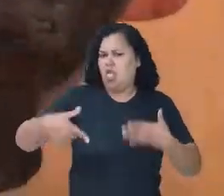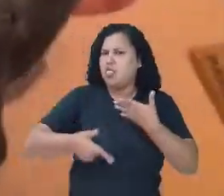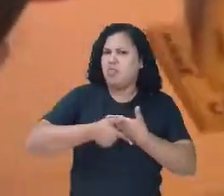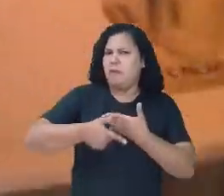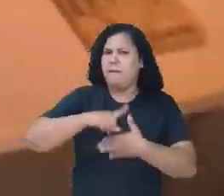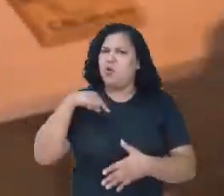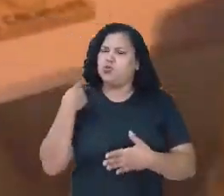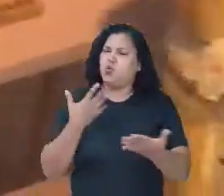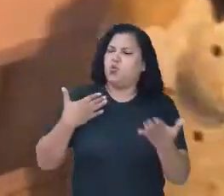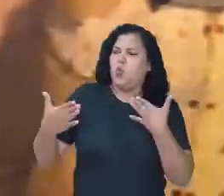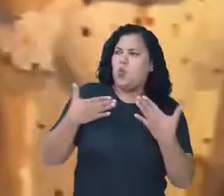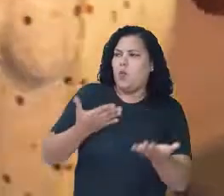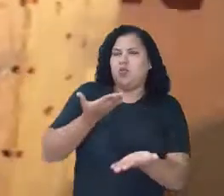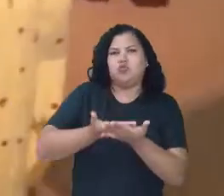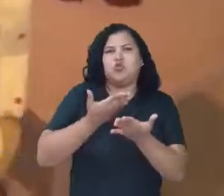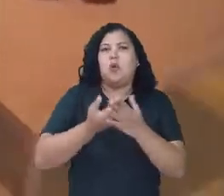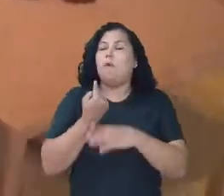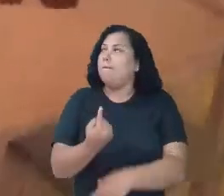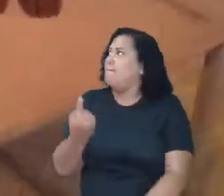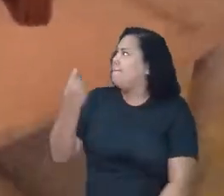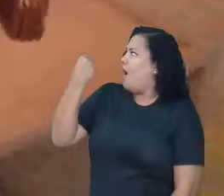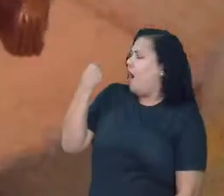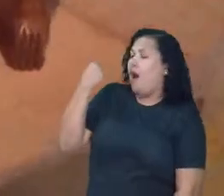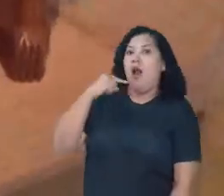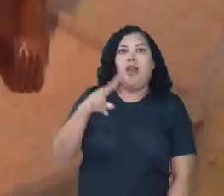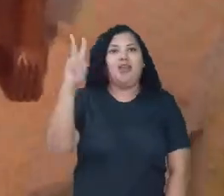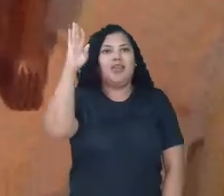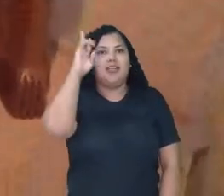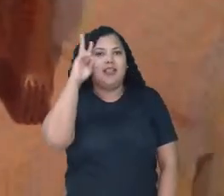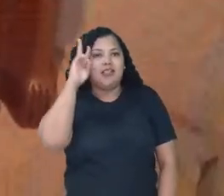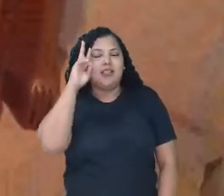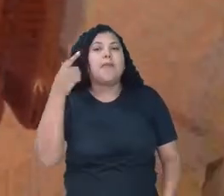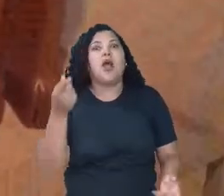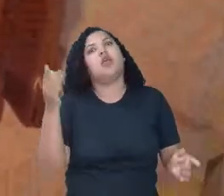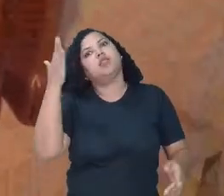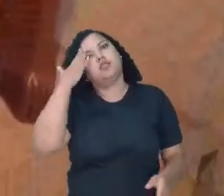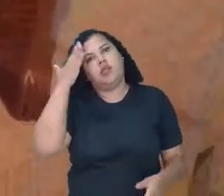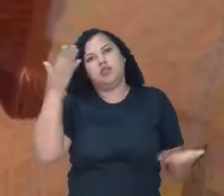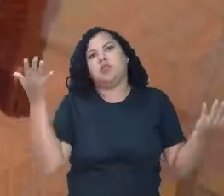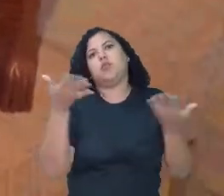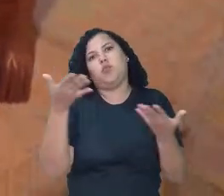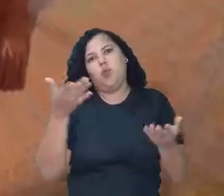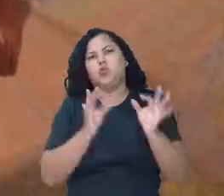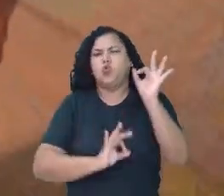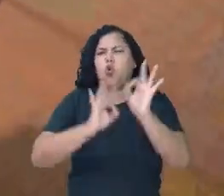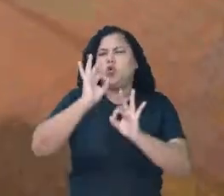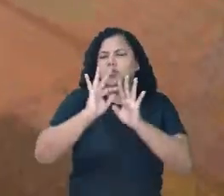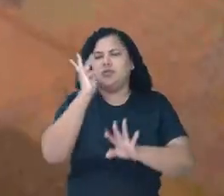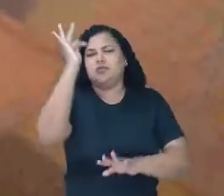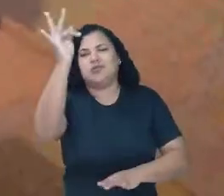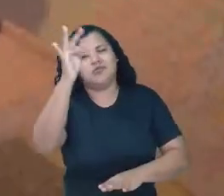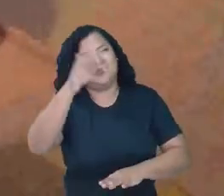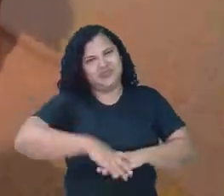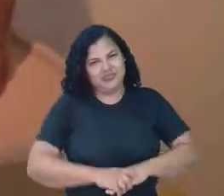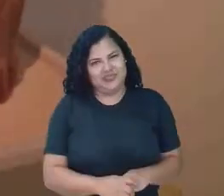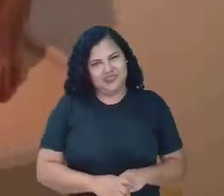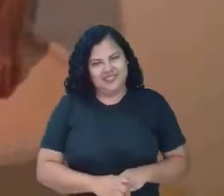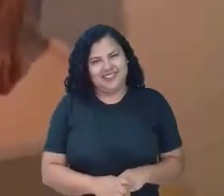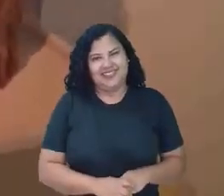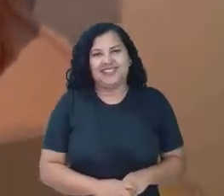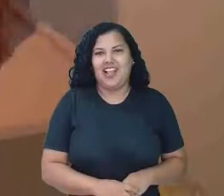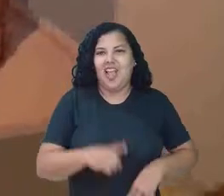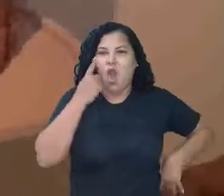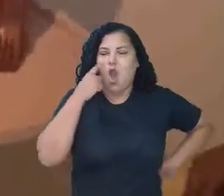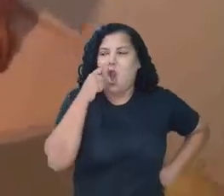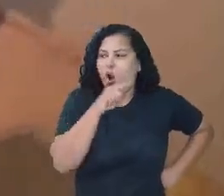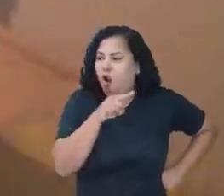gente estudar o passado para compreender o quê? Presente. O presente e poder planejar melhor o futuro. O futuro. Olha que lindo esse mapa com